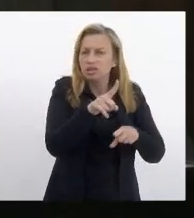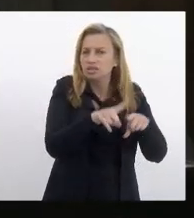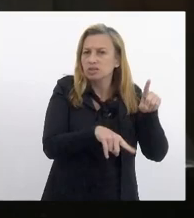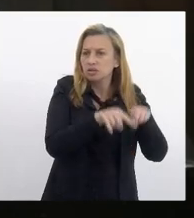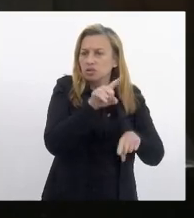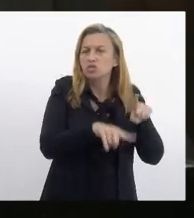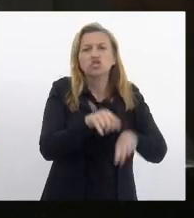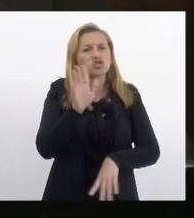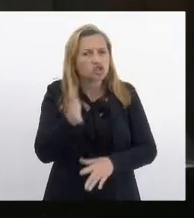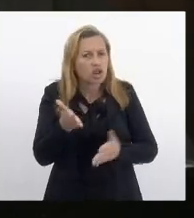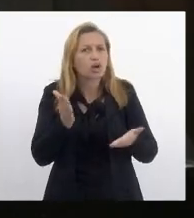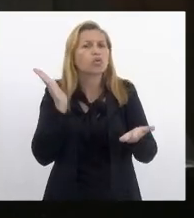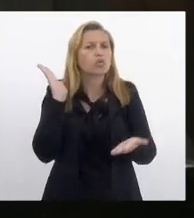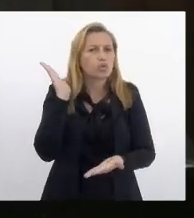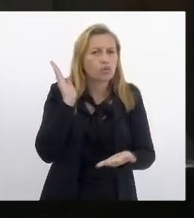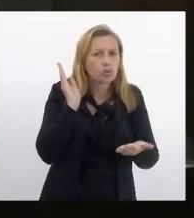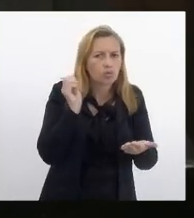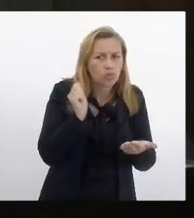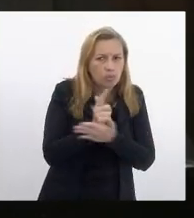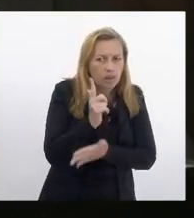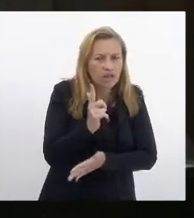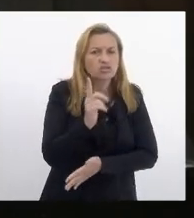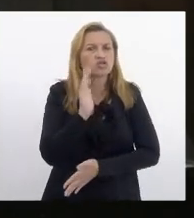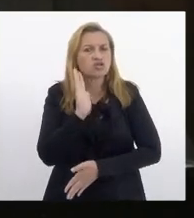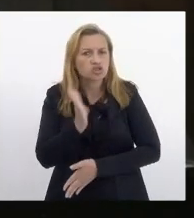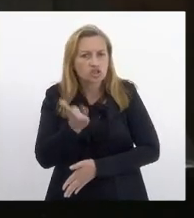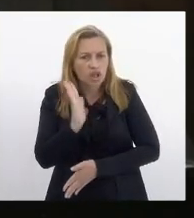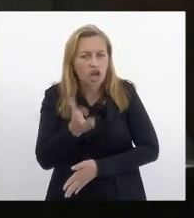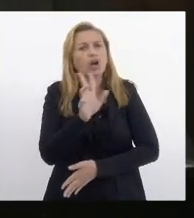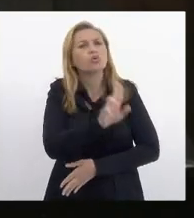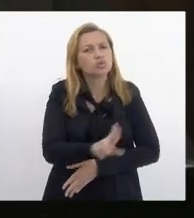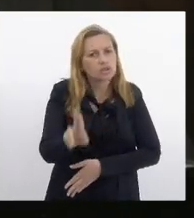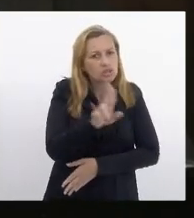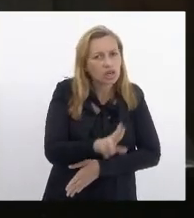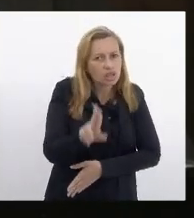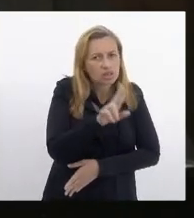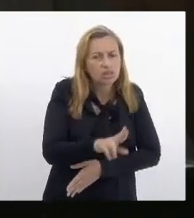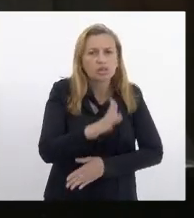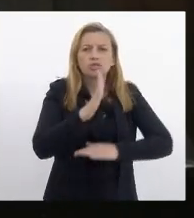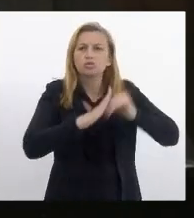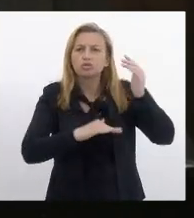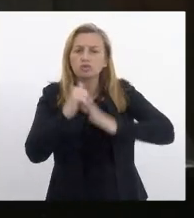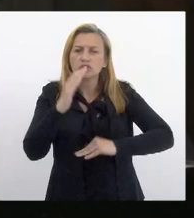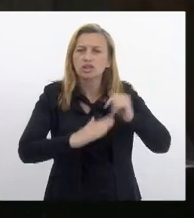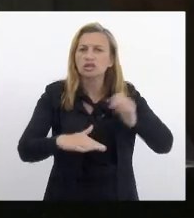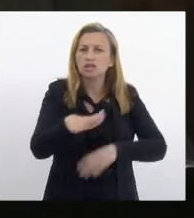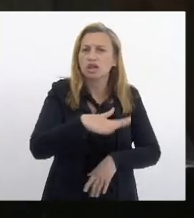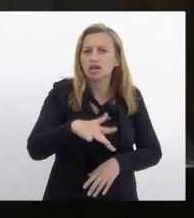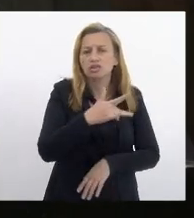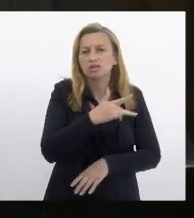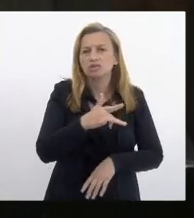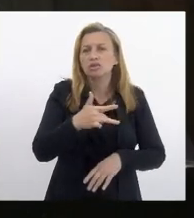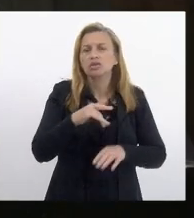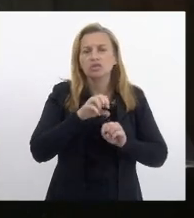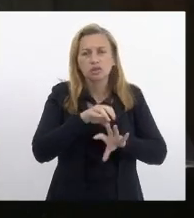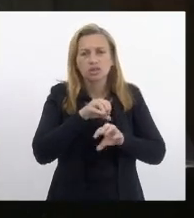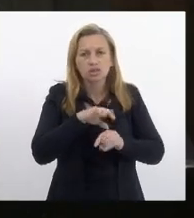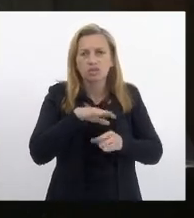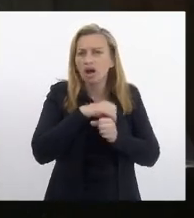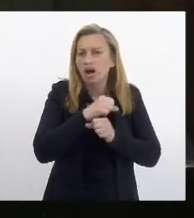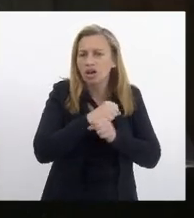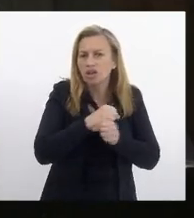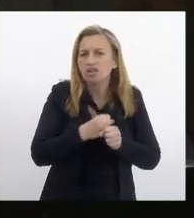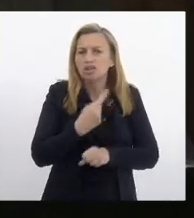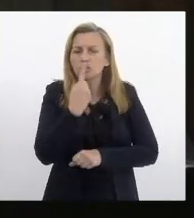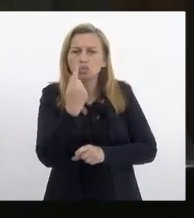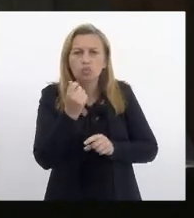foram comprados, já foram adquiridos, já estão sendo usados pelos profissionais da educação há algum tempo, há um ano, há